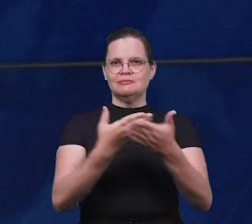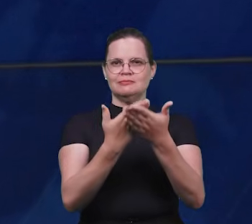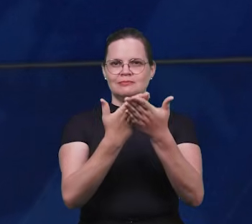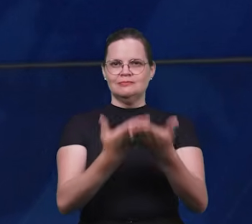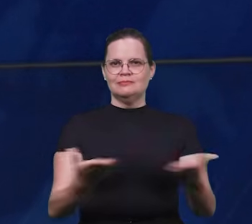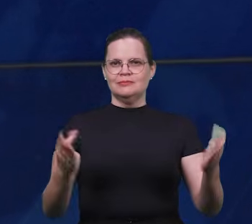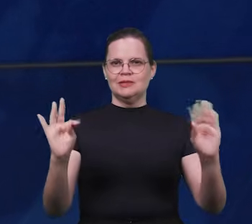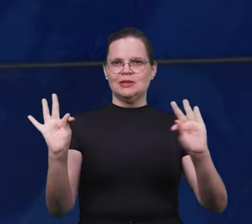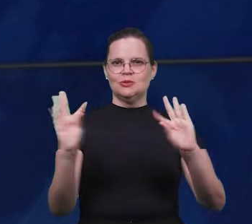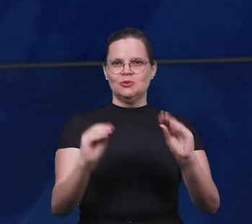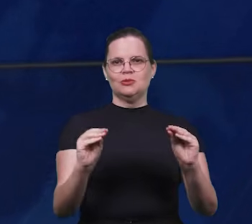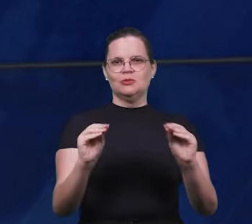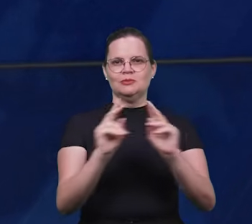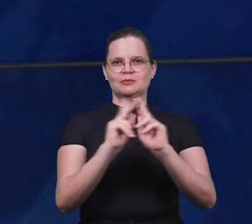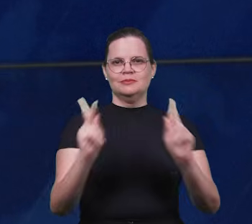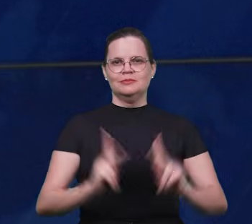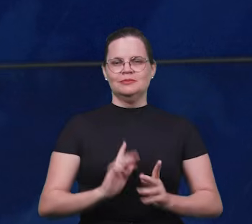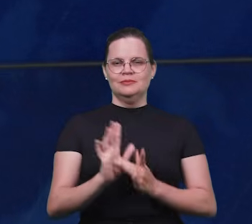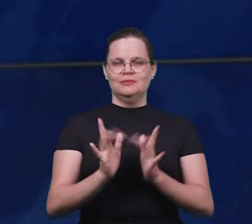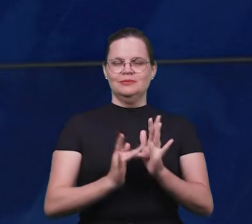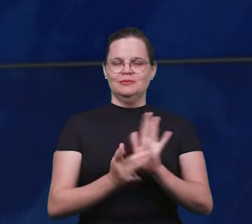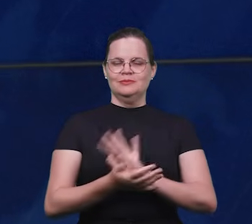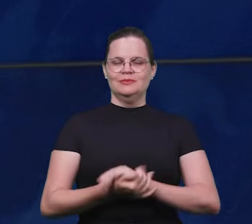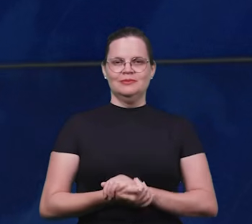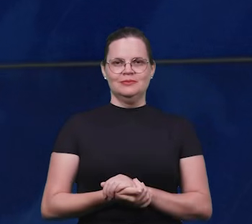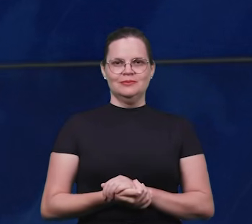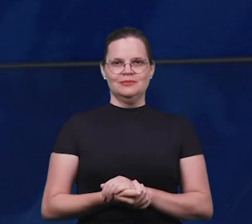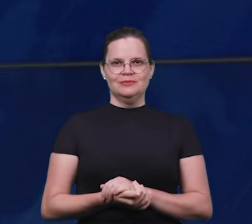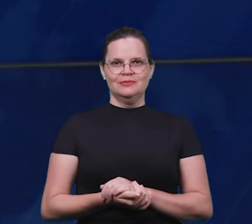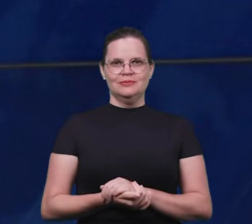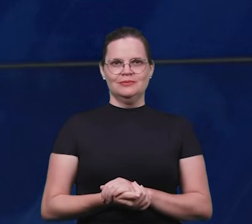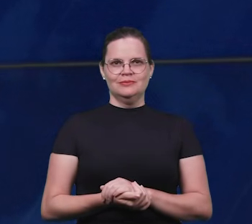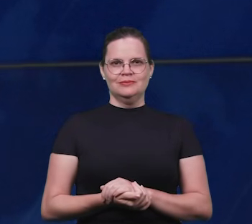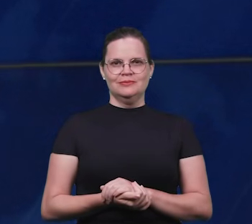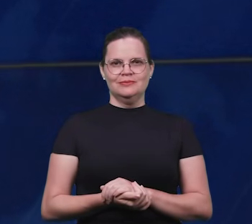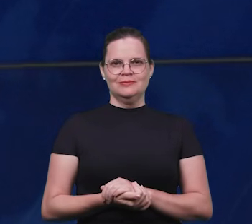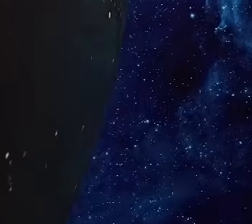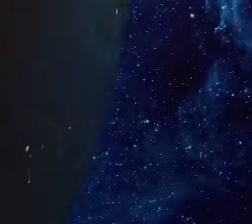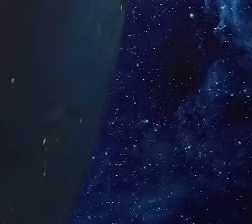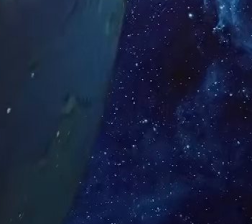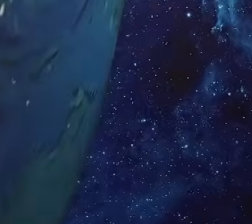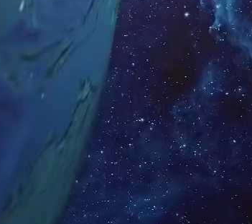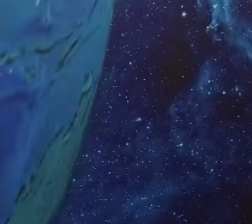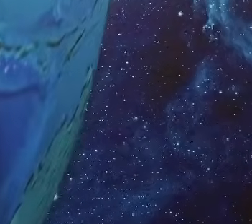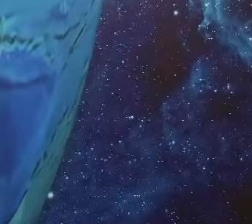grandemente a todos com a paz do Senhor Jesus Cristo. Amém.